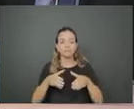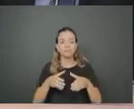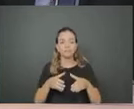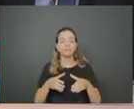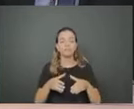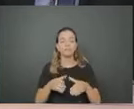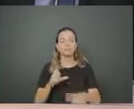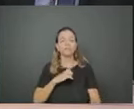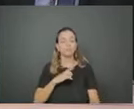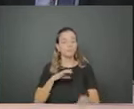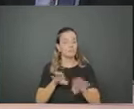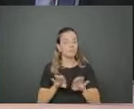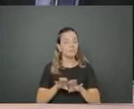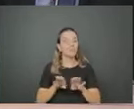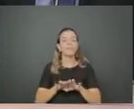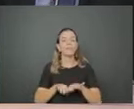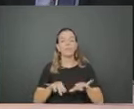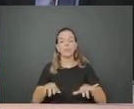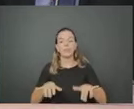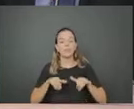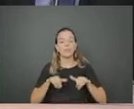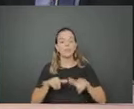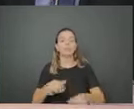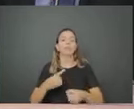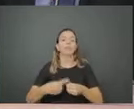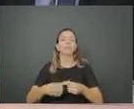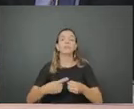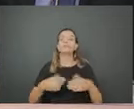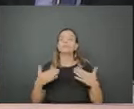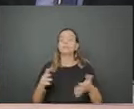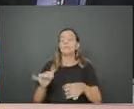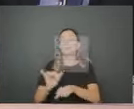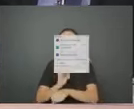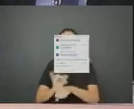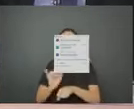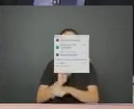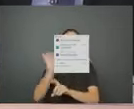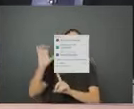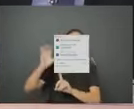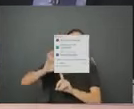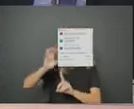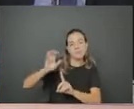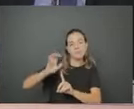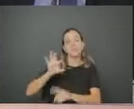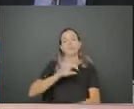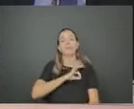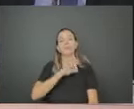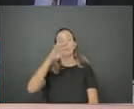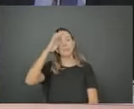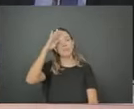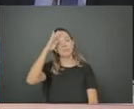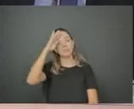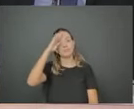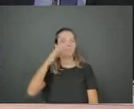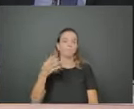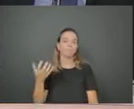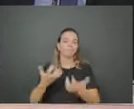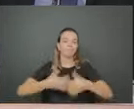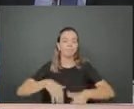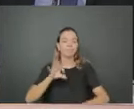mercado municipal, né? Então, as medidas repressivas da Polícia Militar, por si só, não funcionam, né? Então,